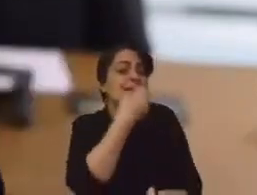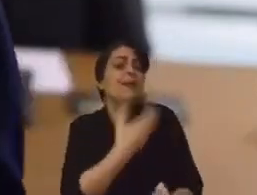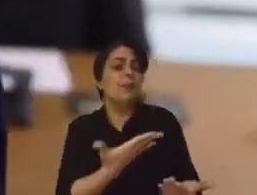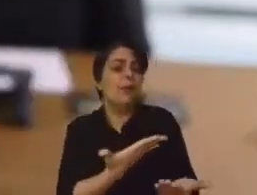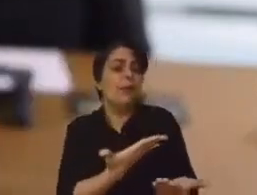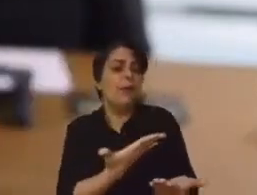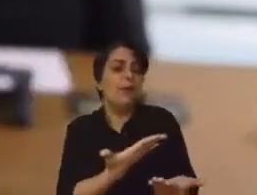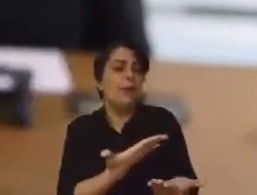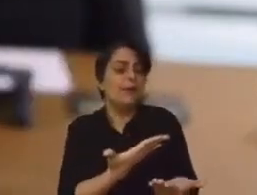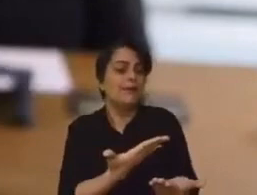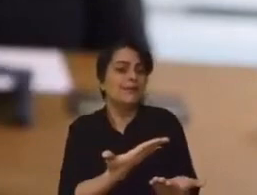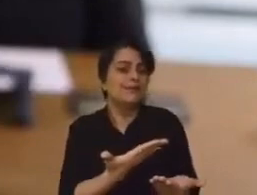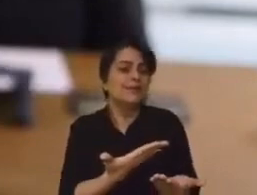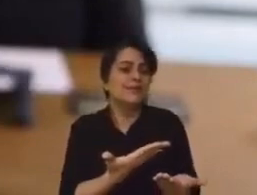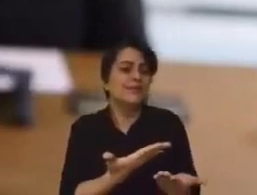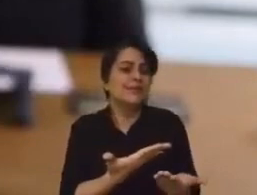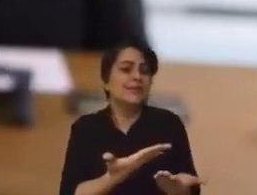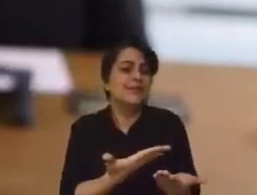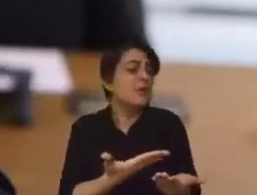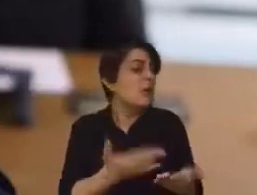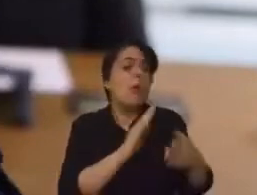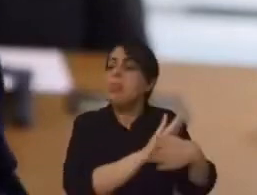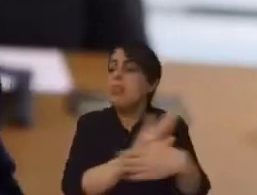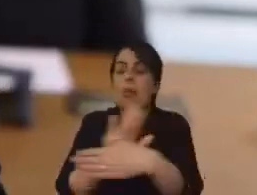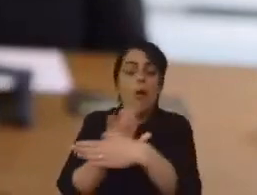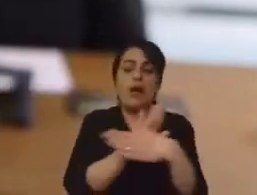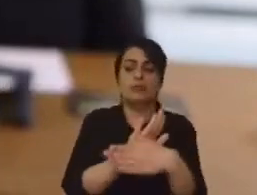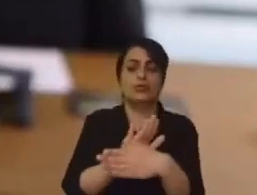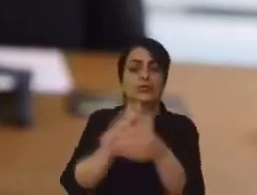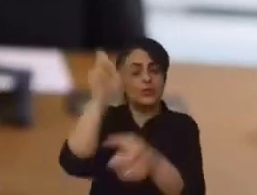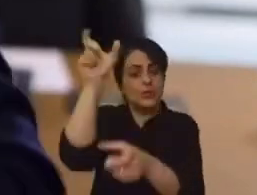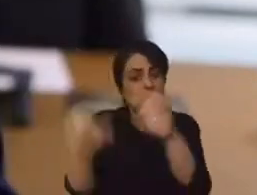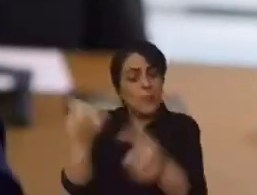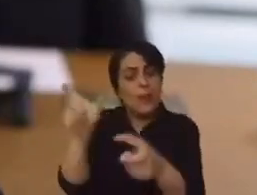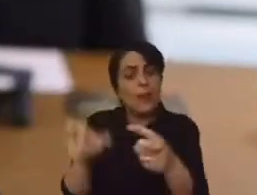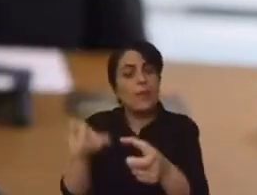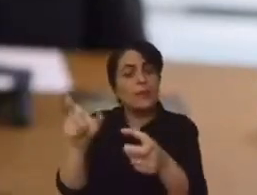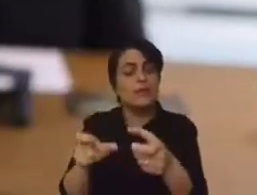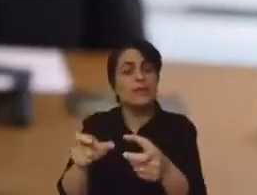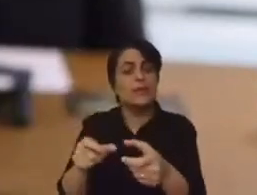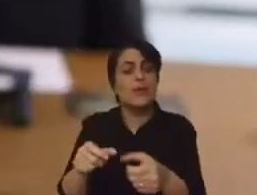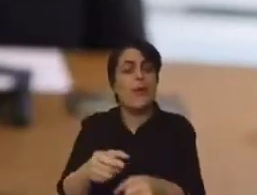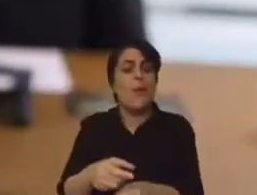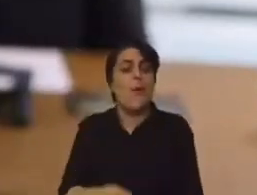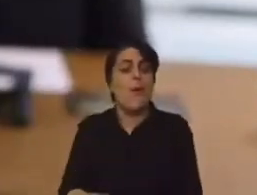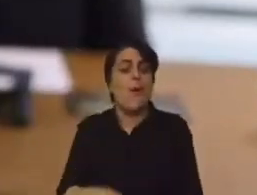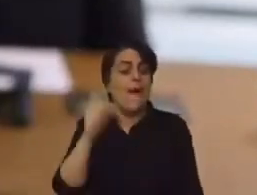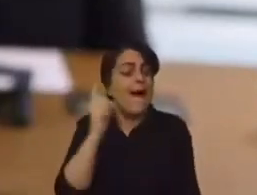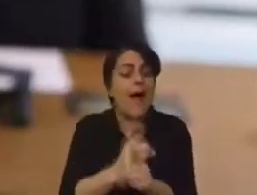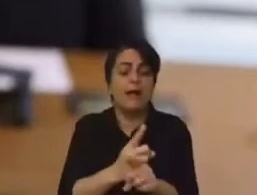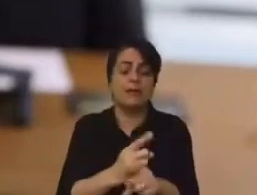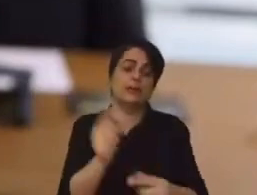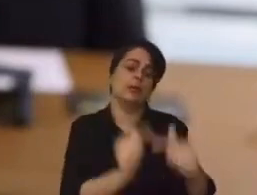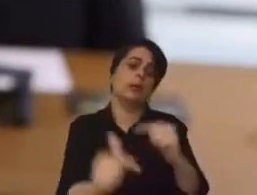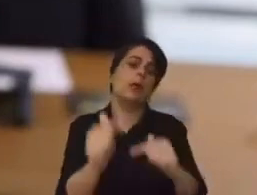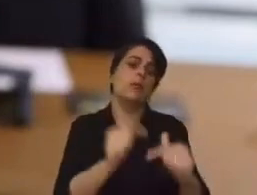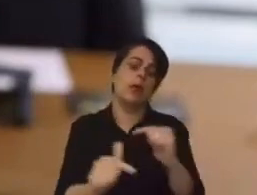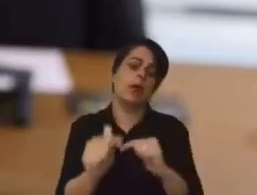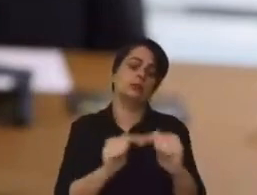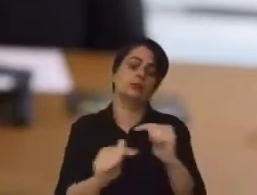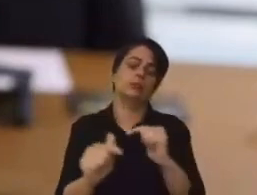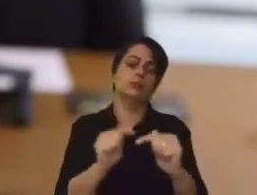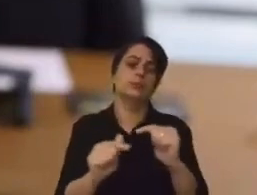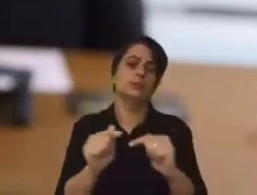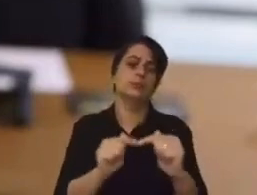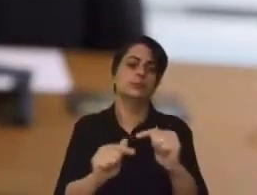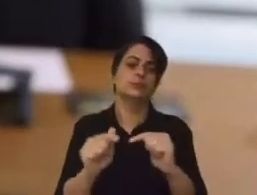não estão dando resposta à necessidade de dar emprego para que a gente possa ter um mundo mais humano. Ou seja,